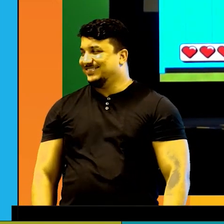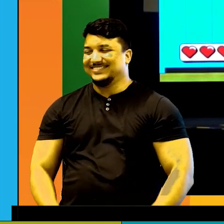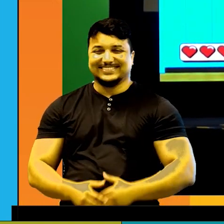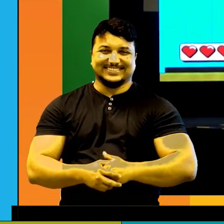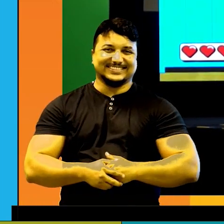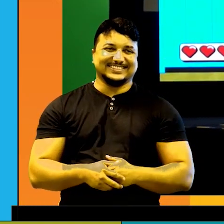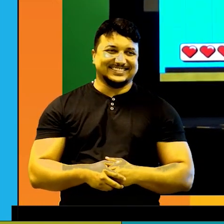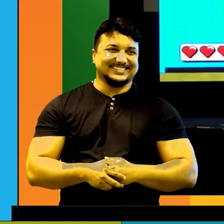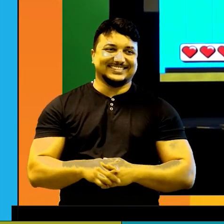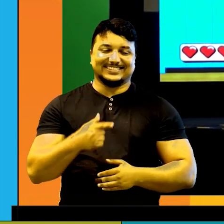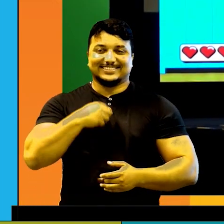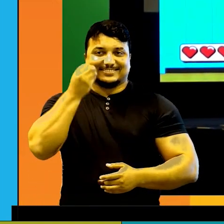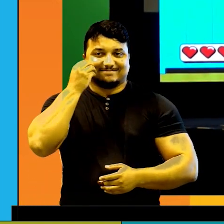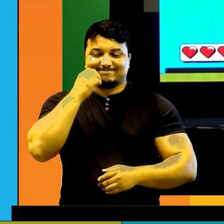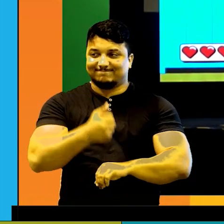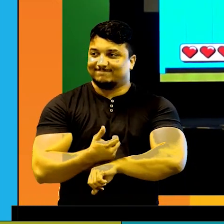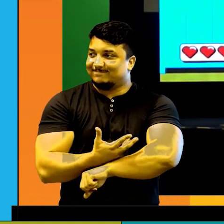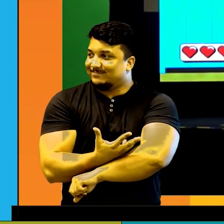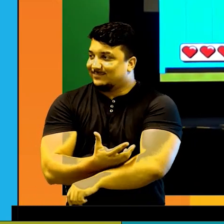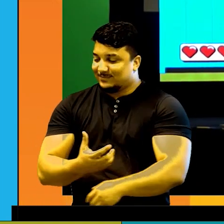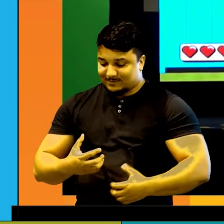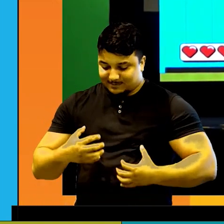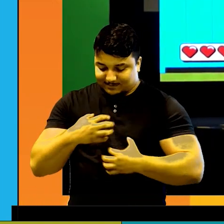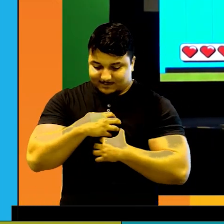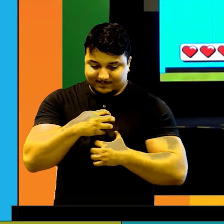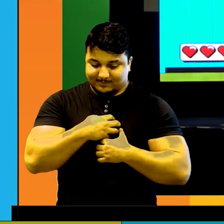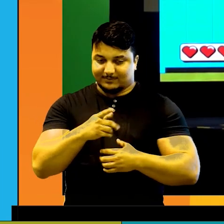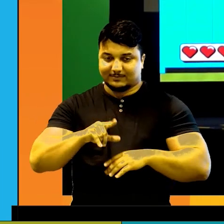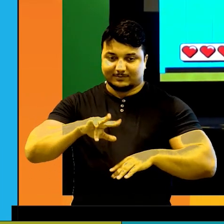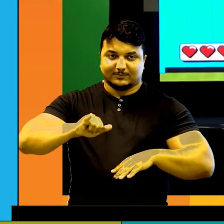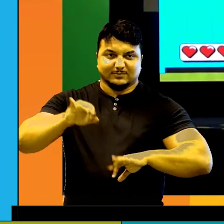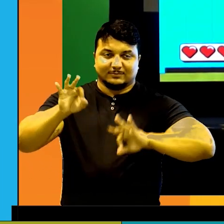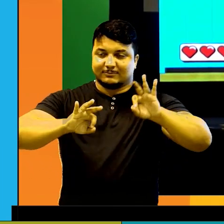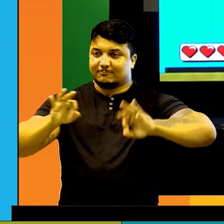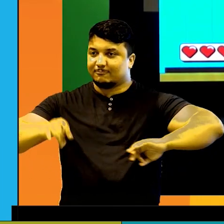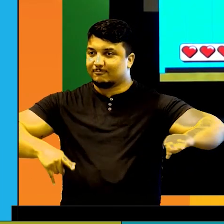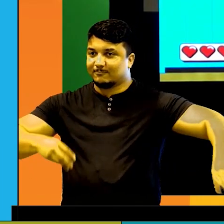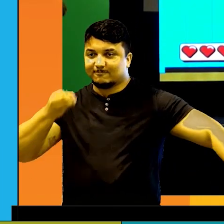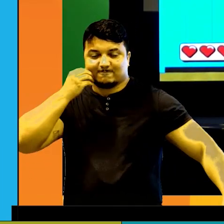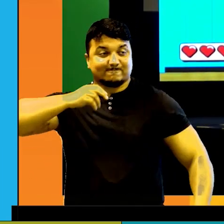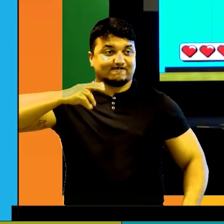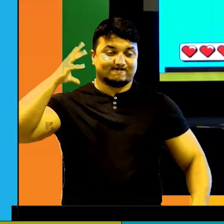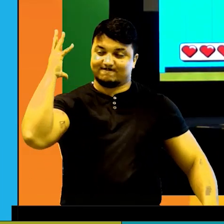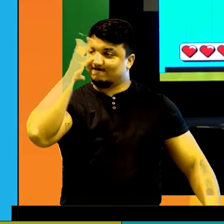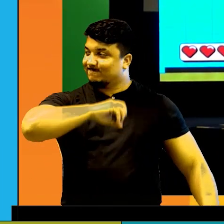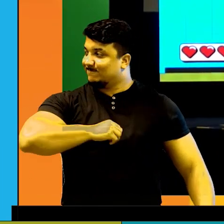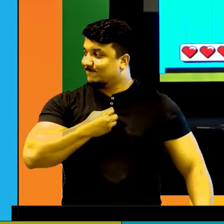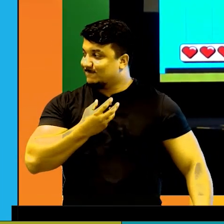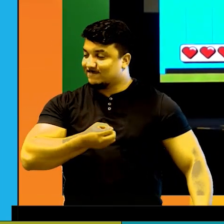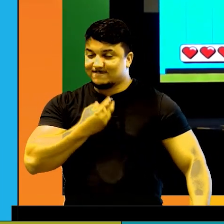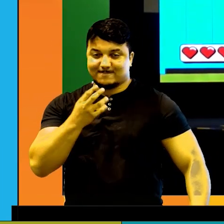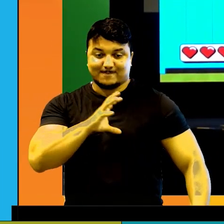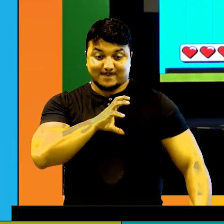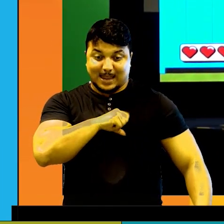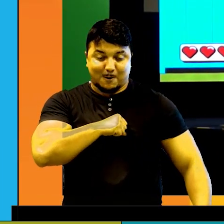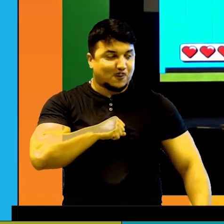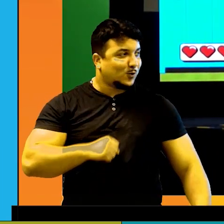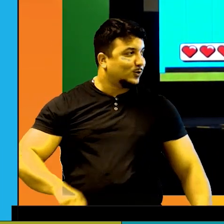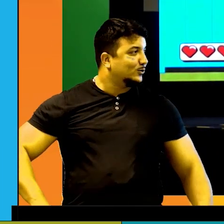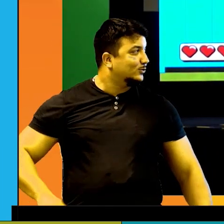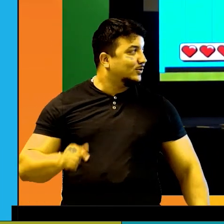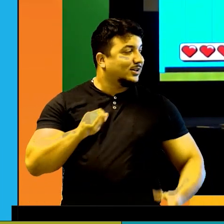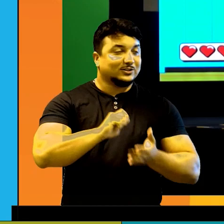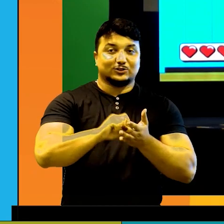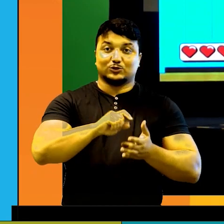tentar caprichar aqui na emoção. Vou declamar para vocês um belíssimo romance lírico amoroso de